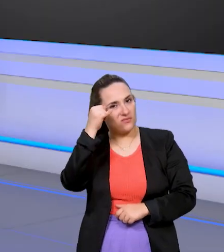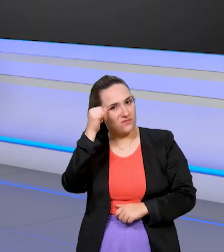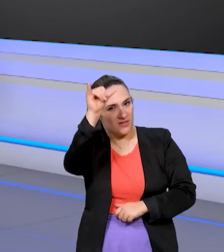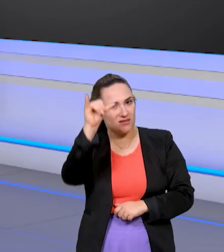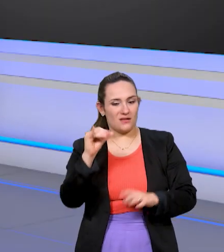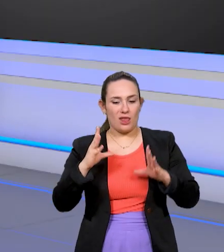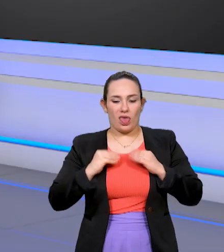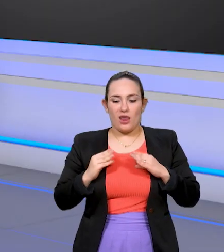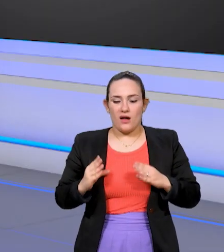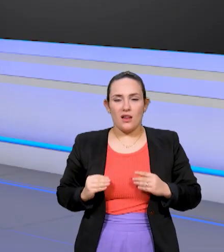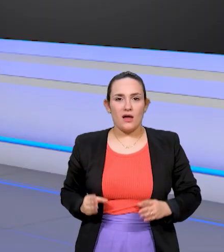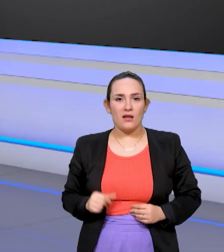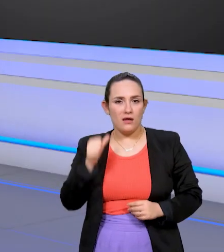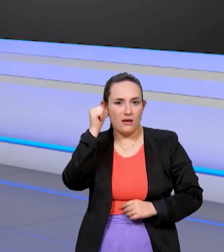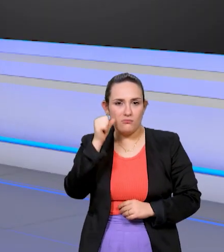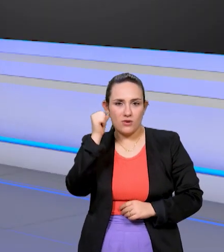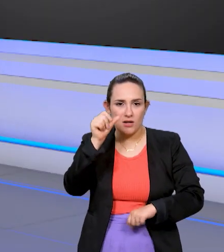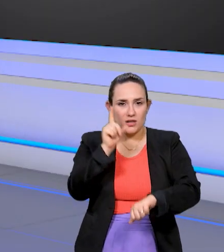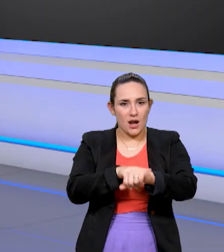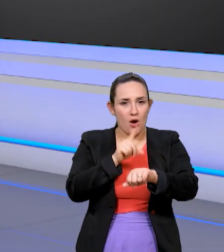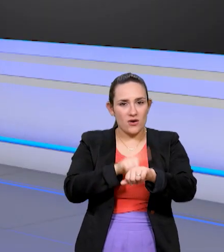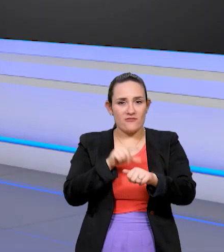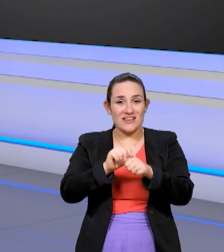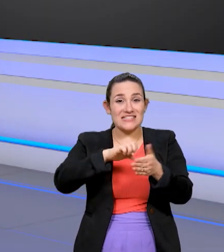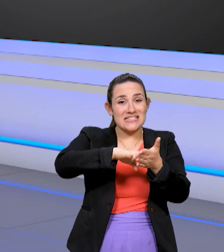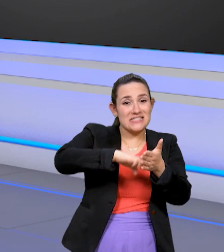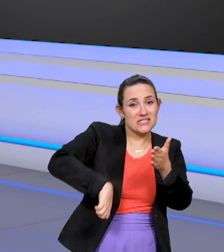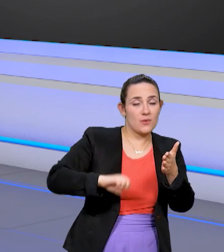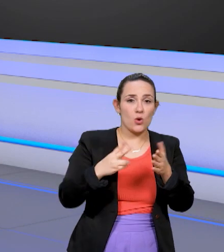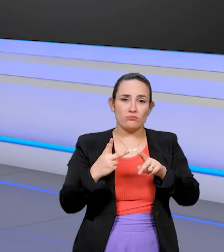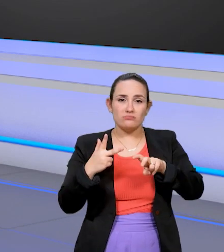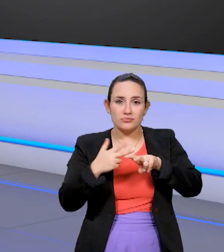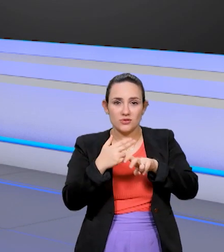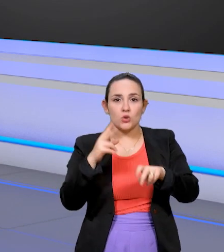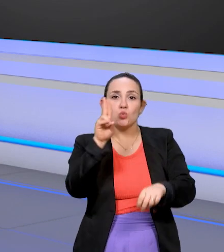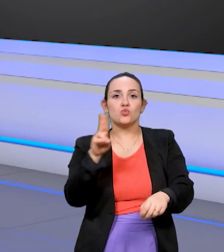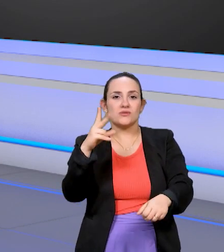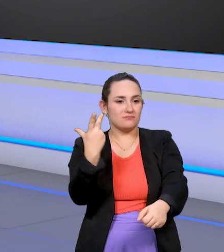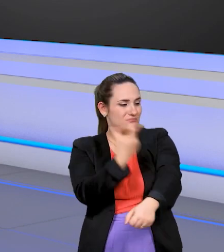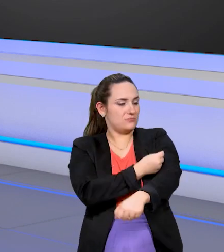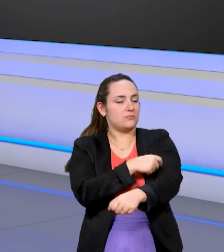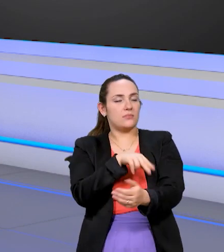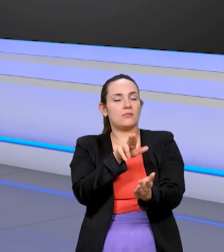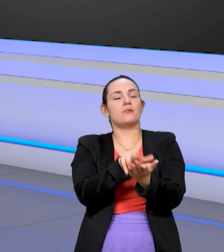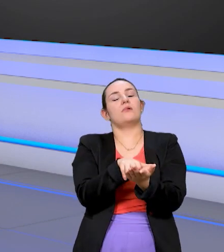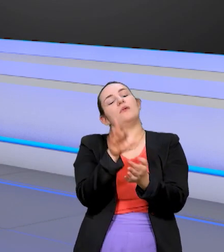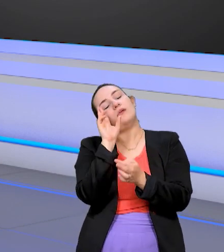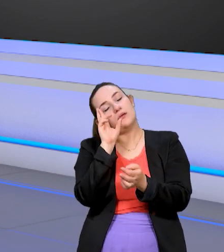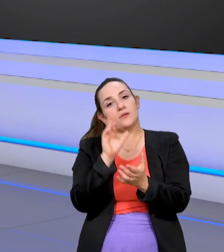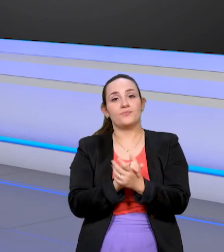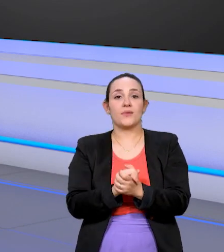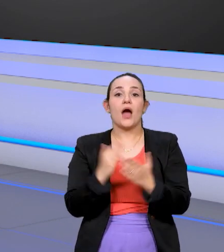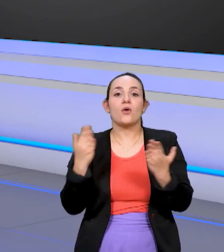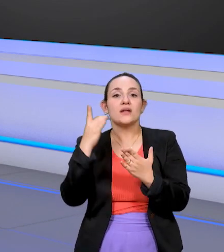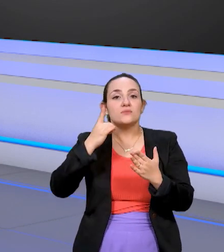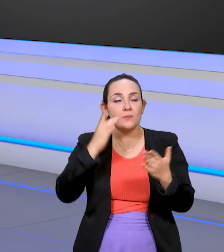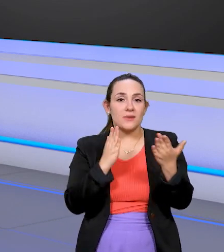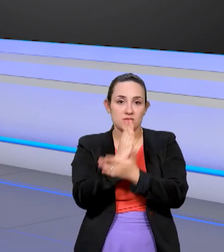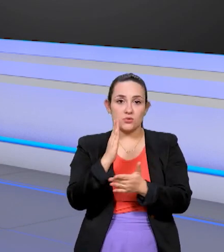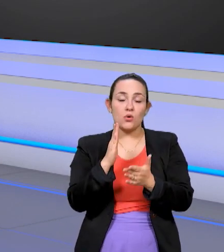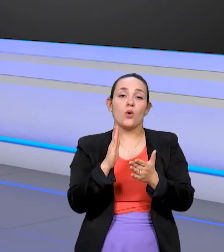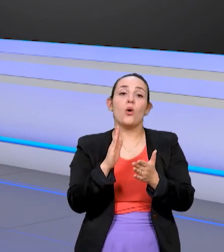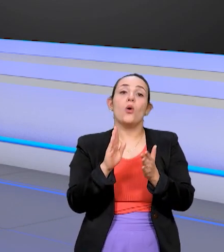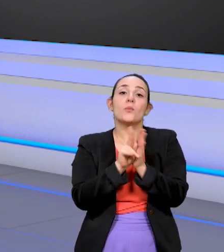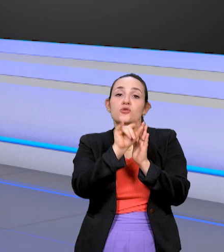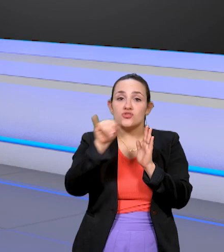Para evitar possíveis abusos às mulheres durante exames com sedação, deputados aprovam lei